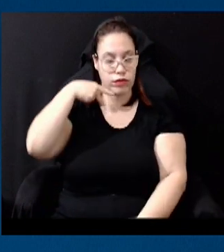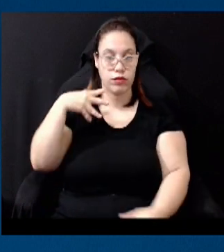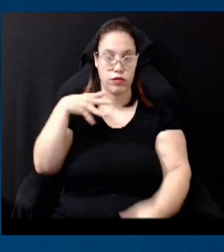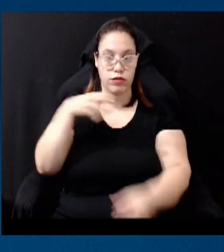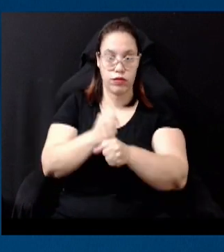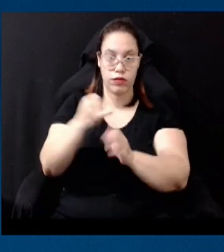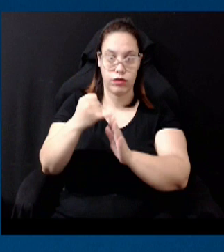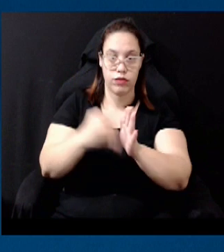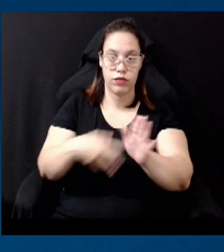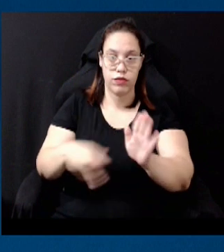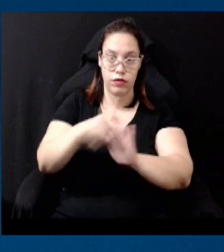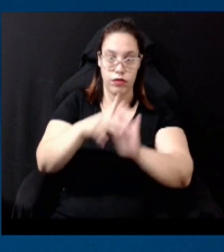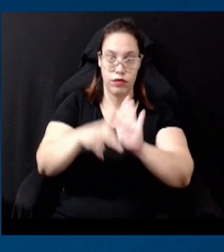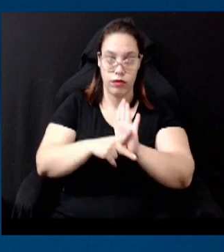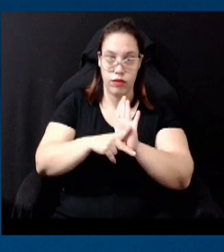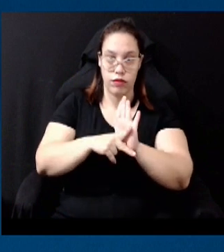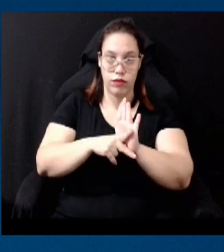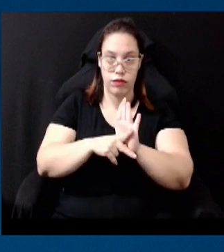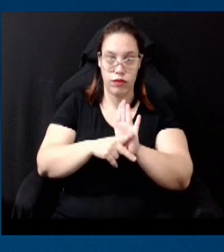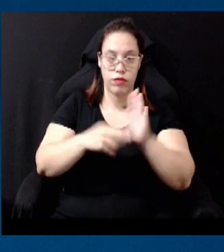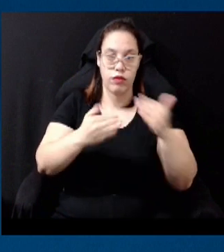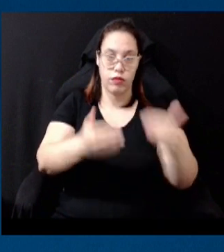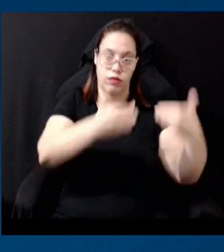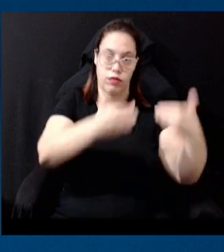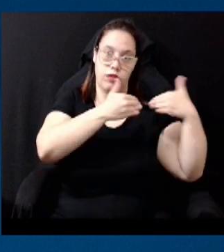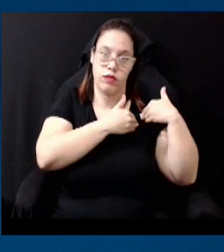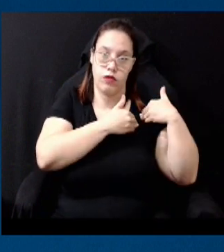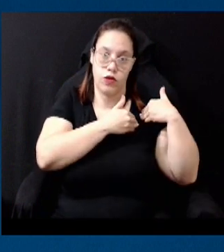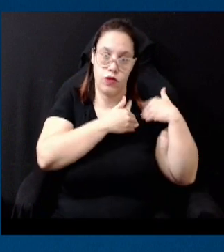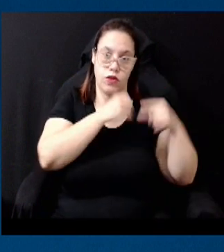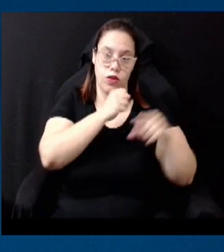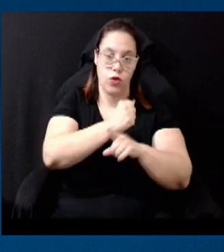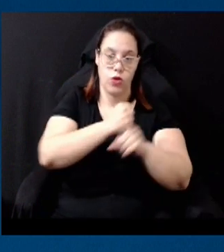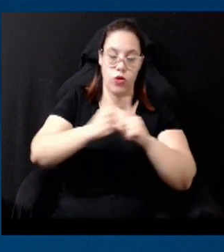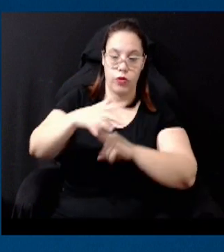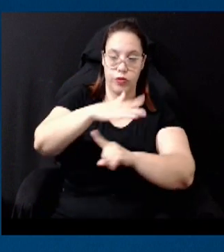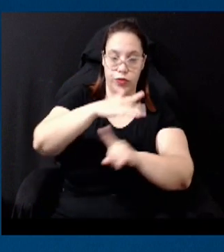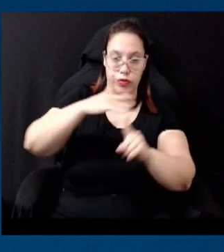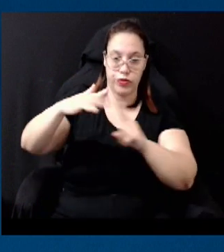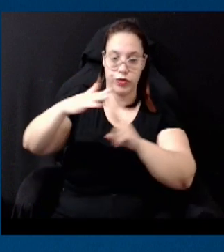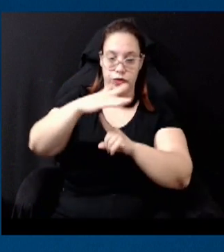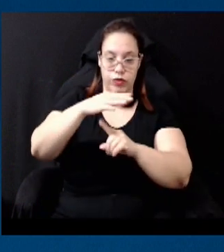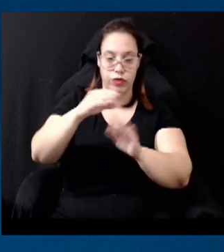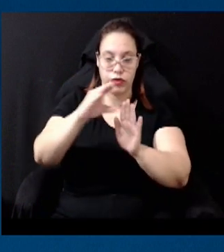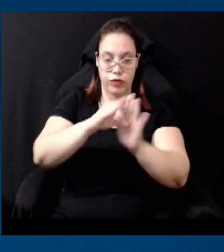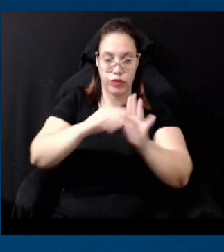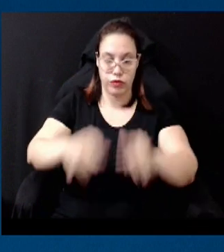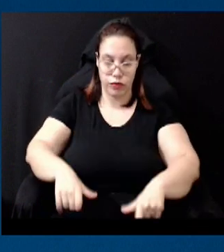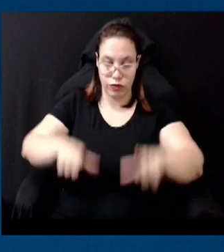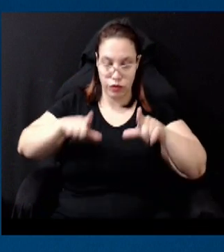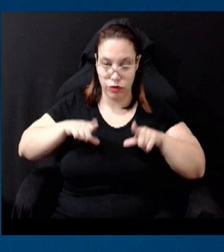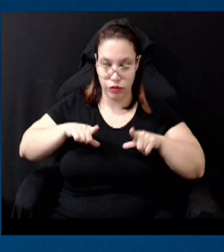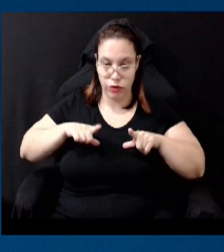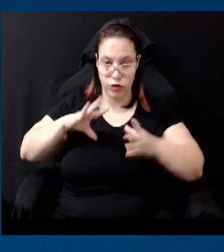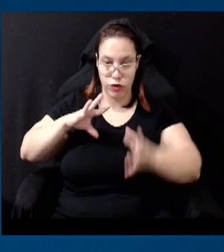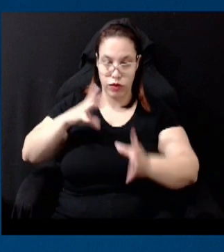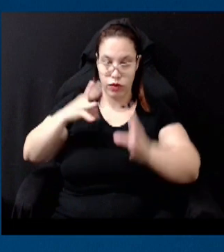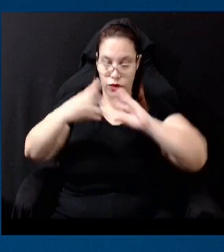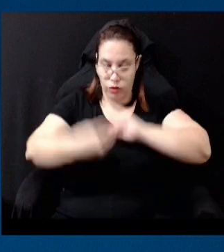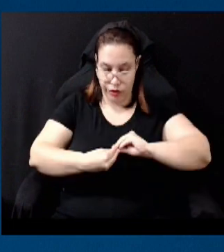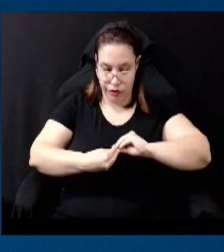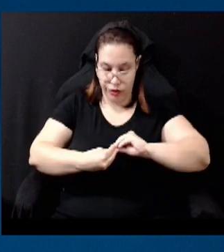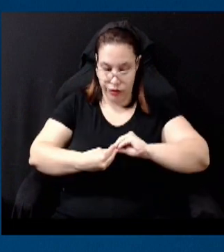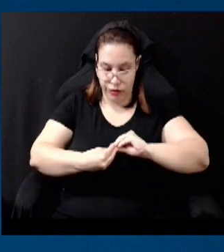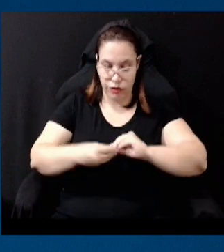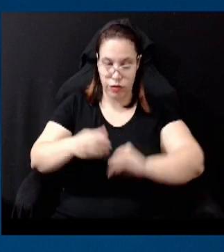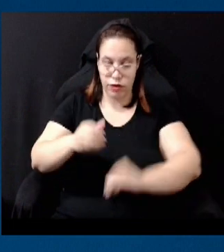Programa Municipal de Responsabilidade Socioambiental e o Certificado Municipal de Sustentabilidade, ASG,